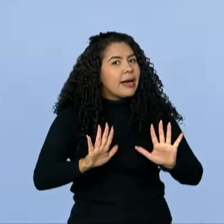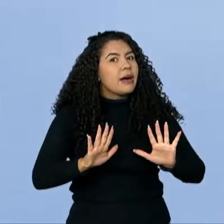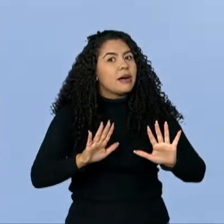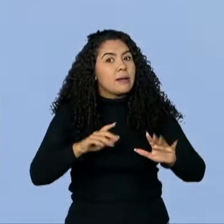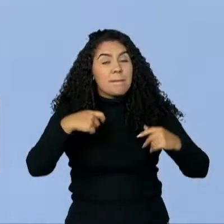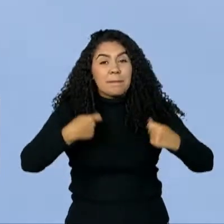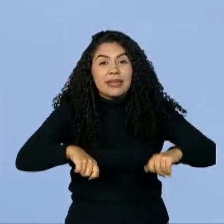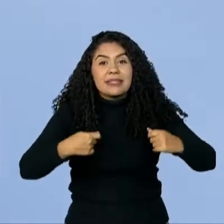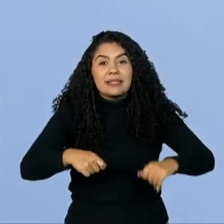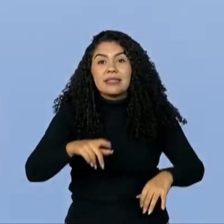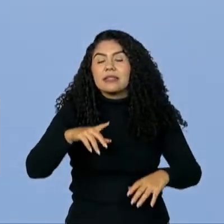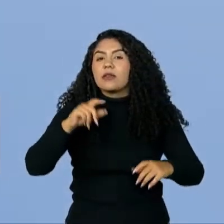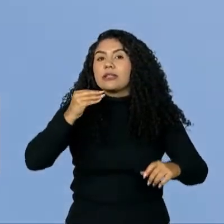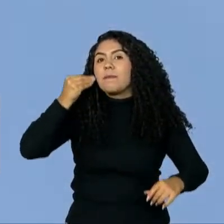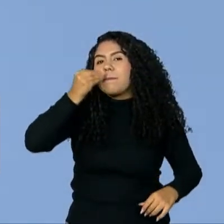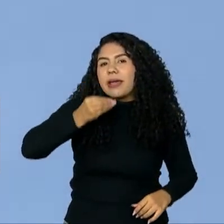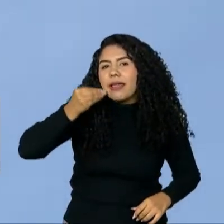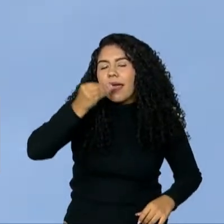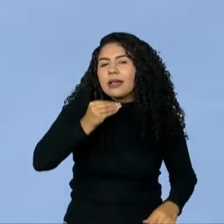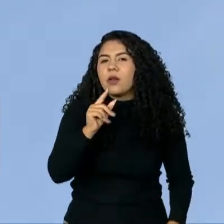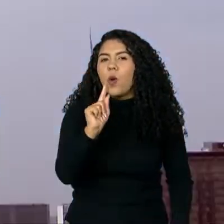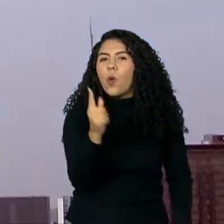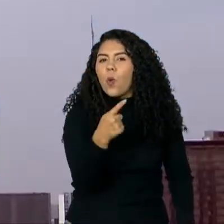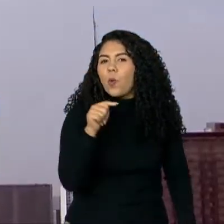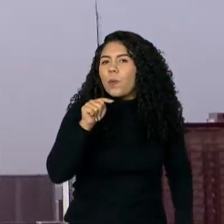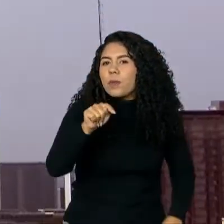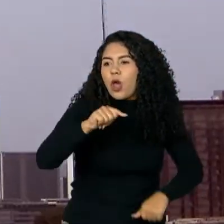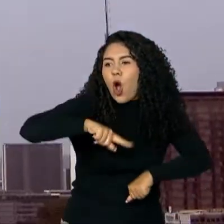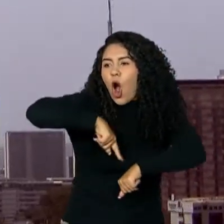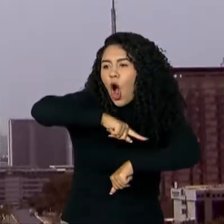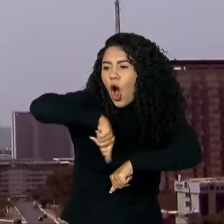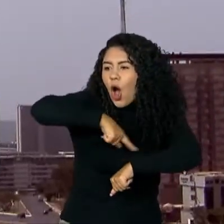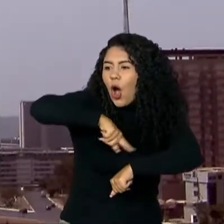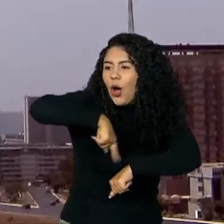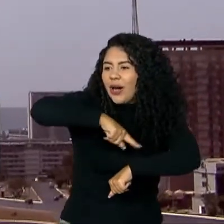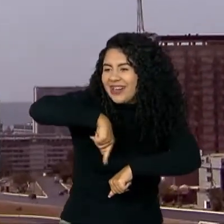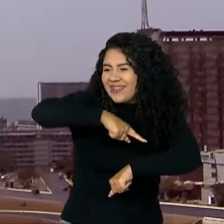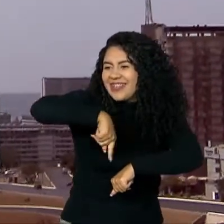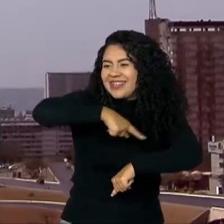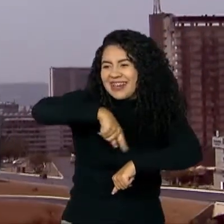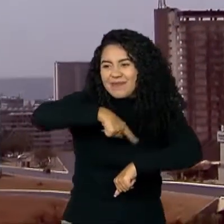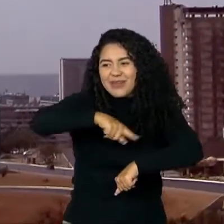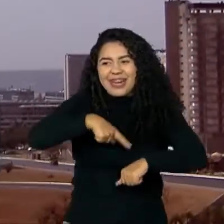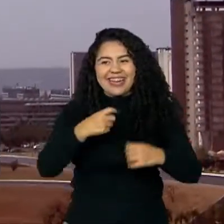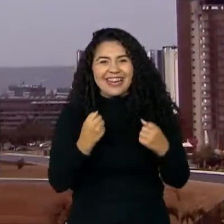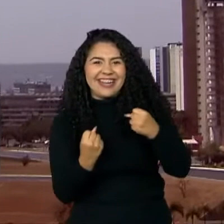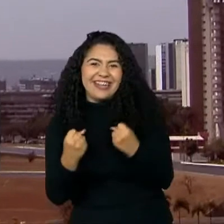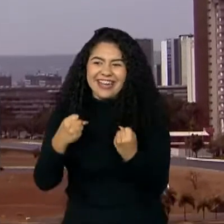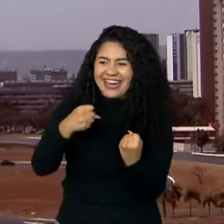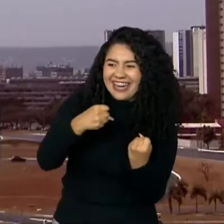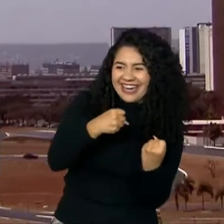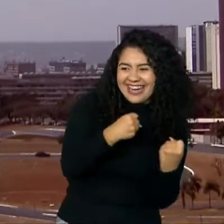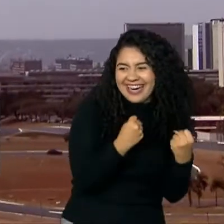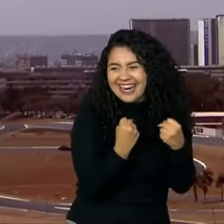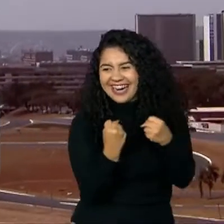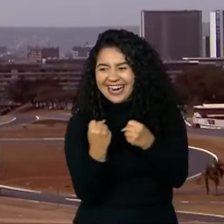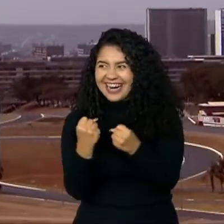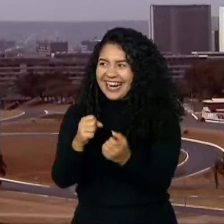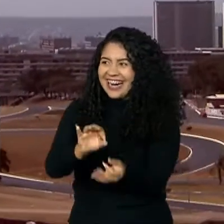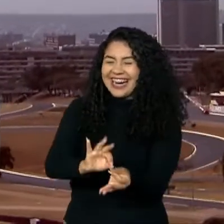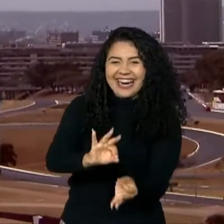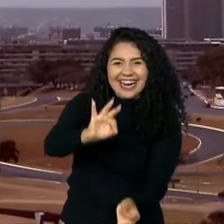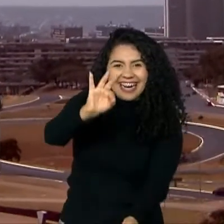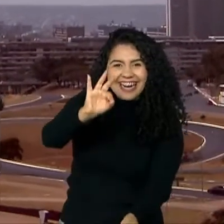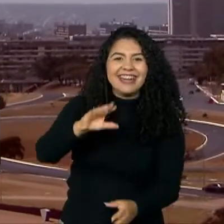de 1.000 horas de pilotagem, 500 horas dando instrução. E assim que ele é selecionado para ingressar na esquadrilha, que